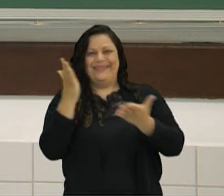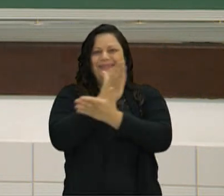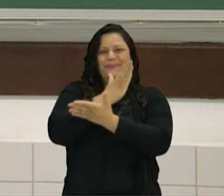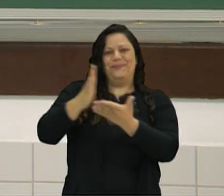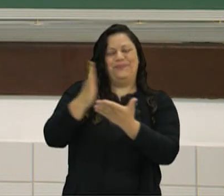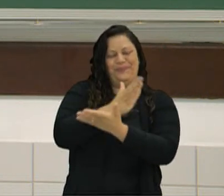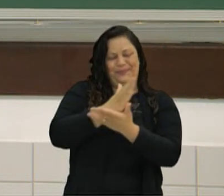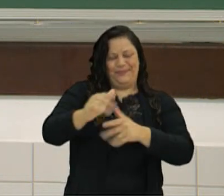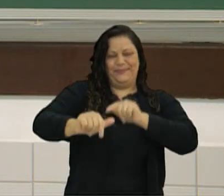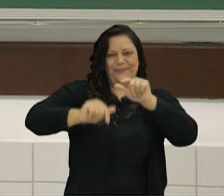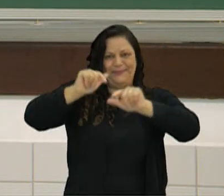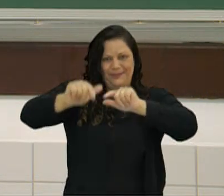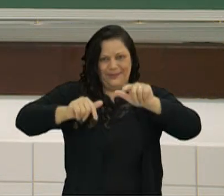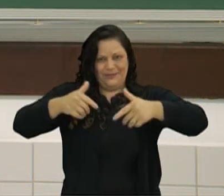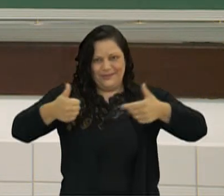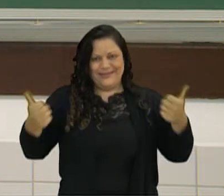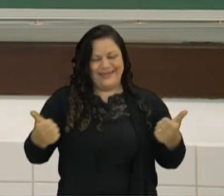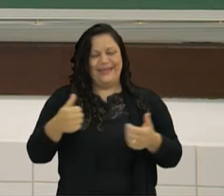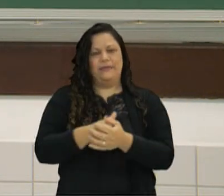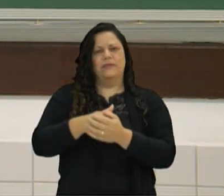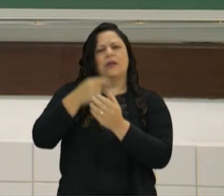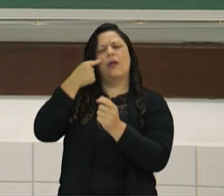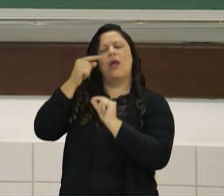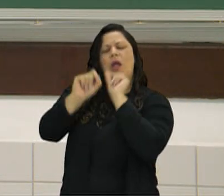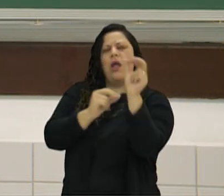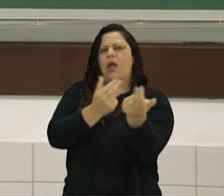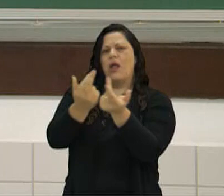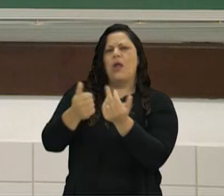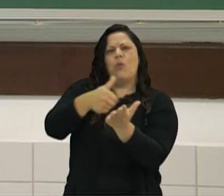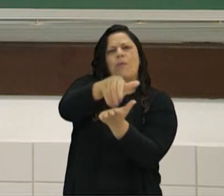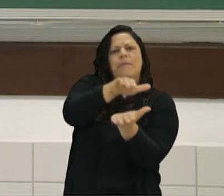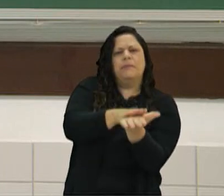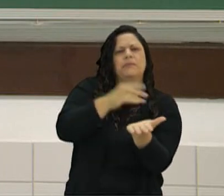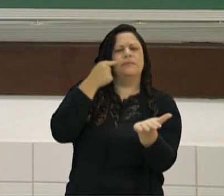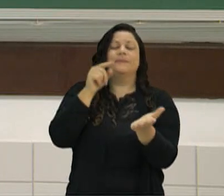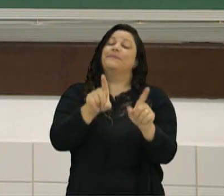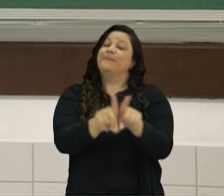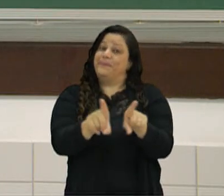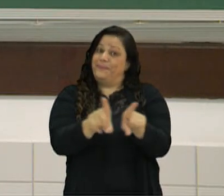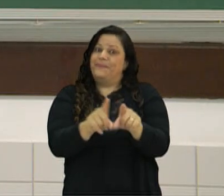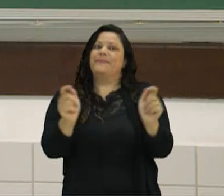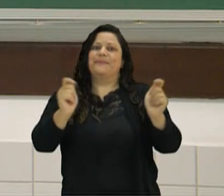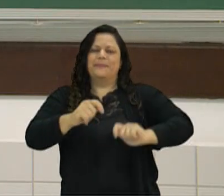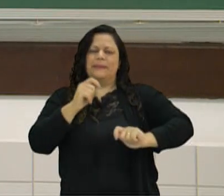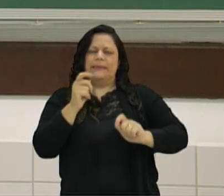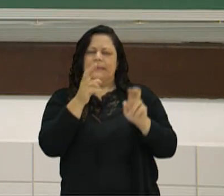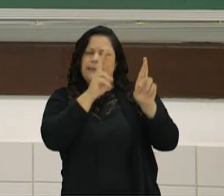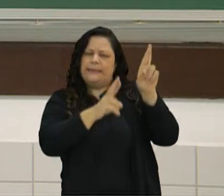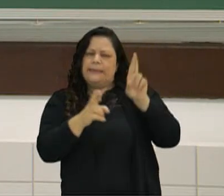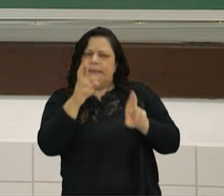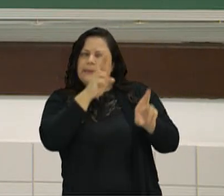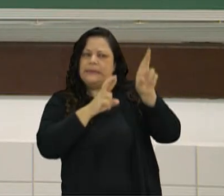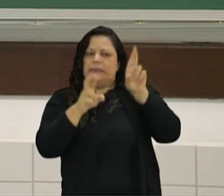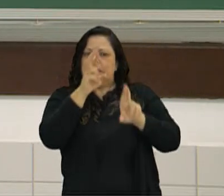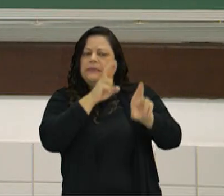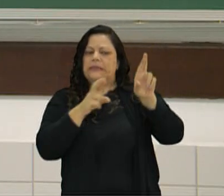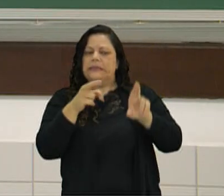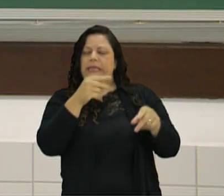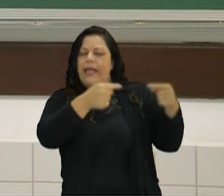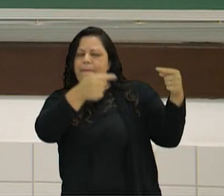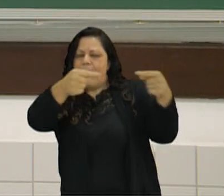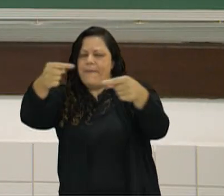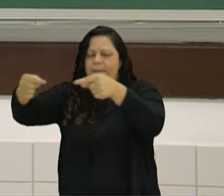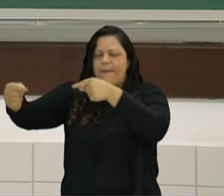tarefas, né? Assim como a fiscalização, né? Quando a gente tem vários poderes, um pode fiscalizar